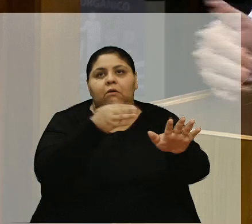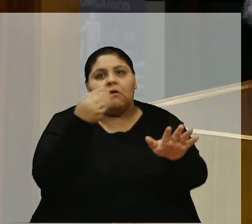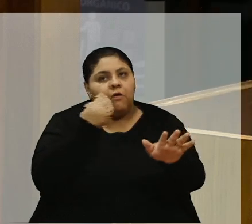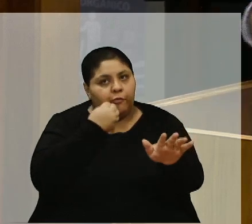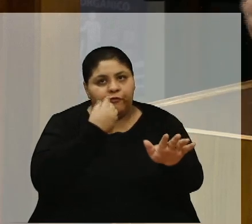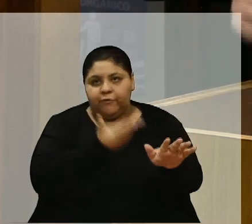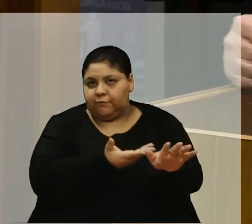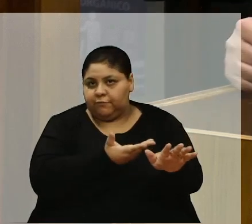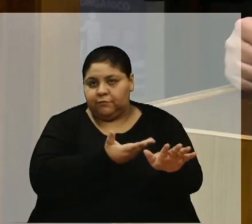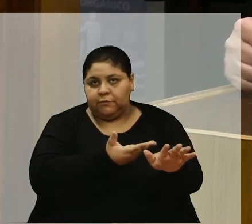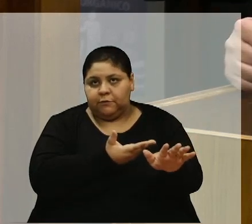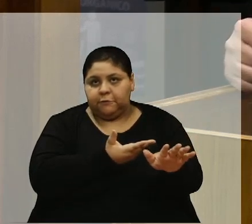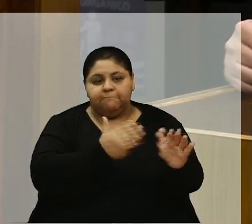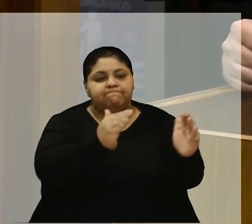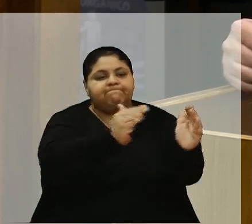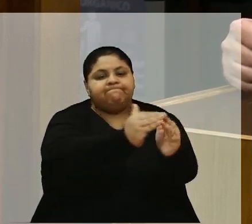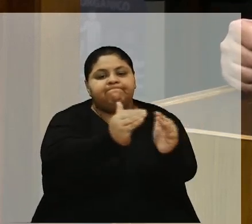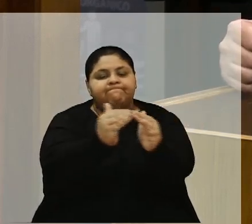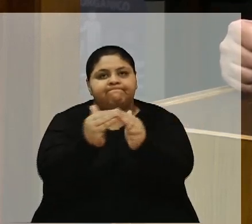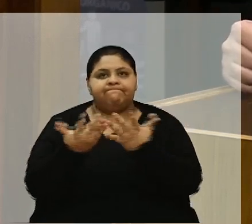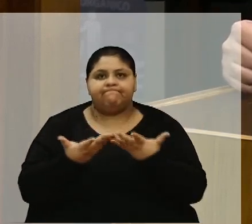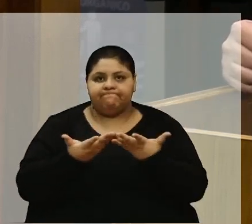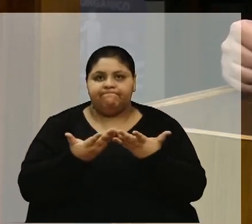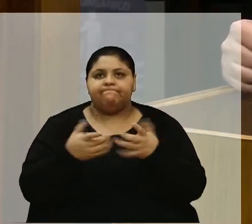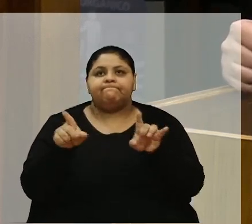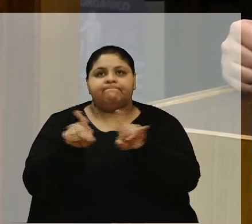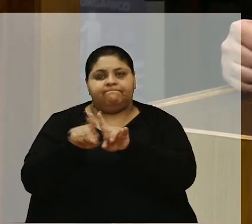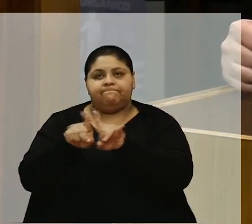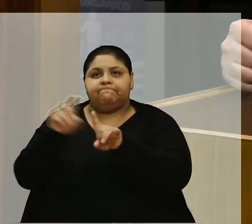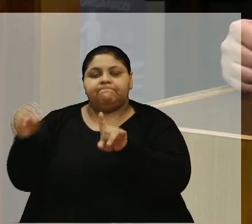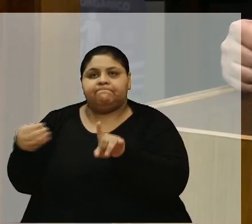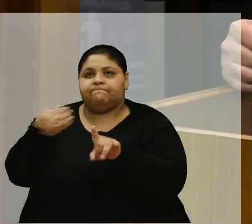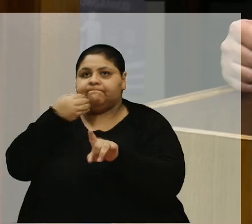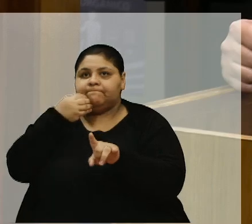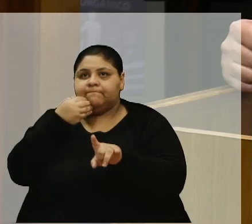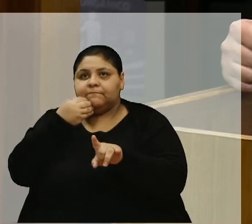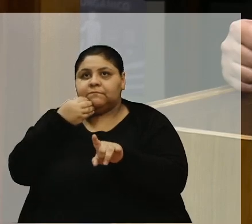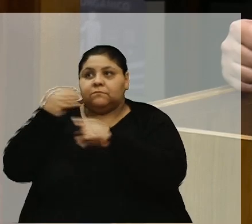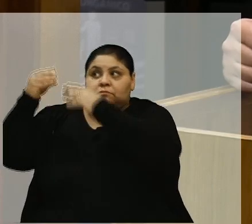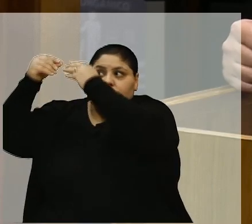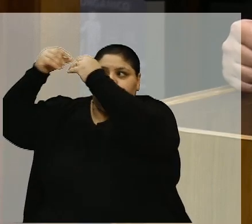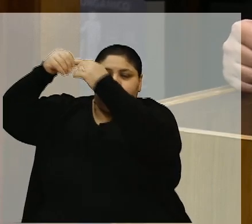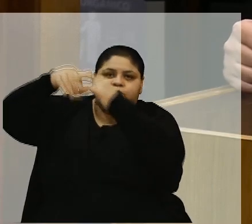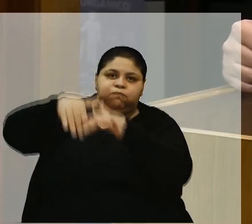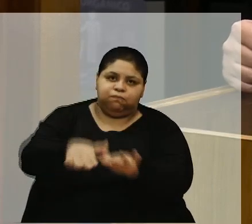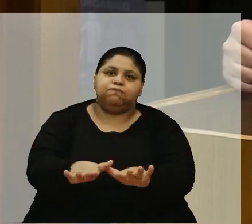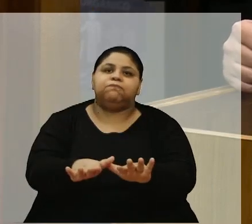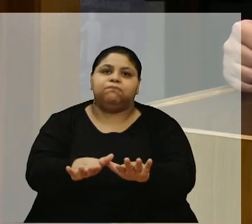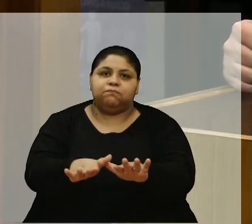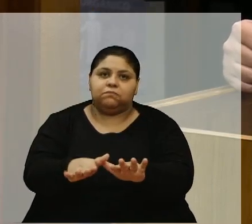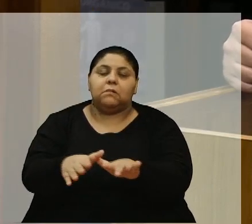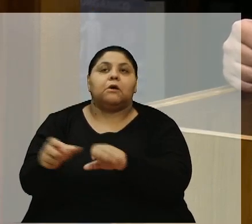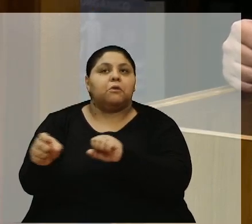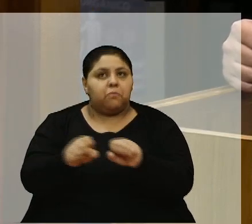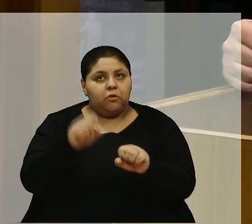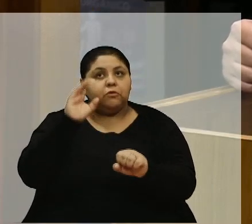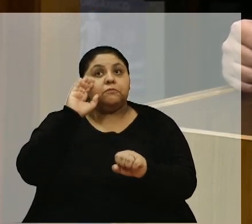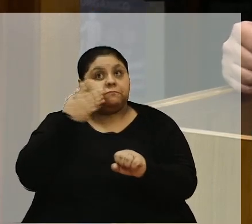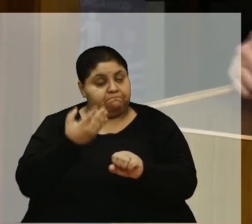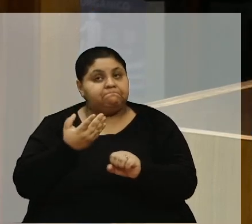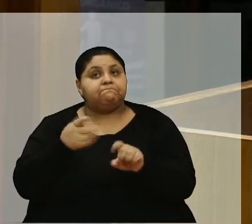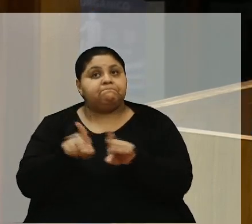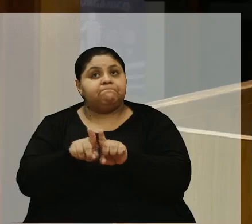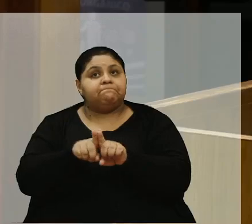logicamente, alagando as casas, além da possibilidade de deslizamento que é cada vez mais